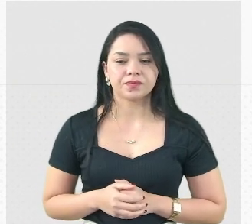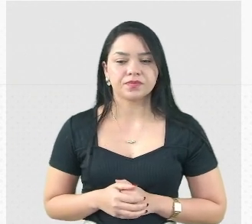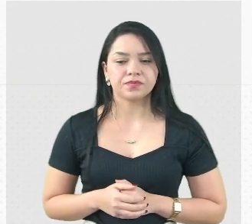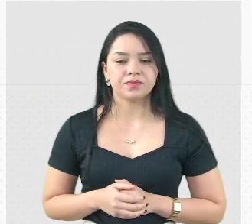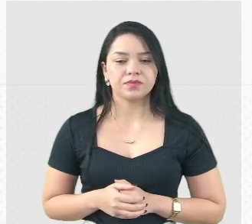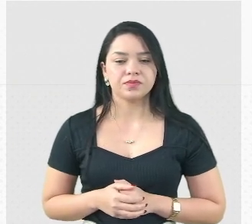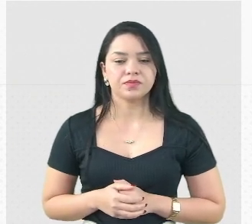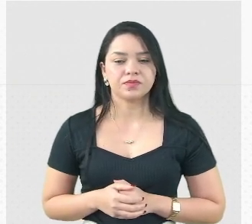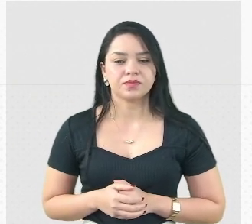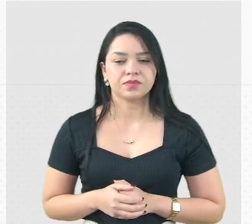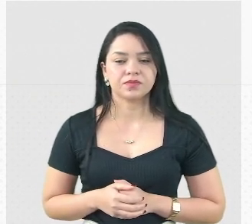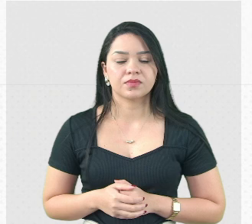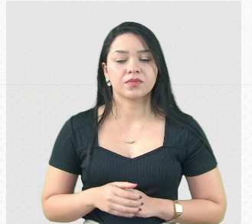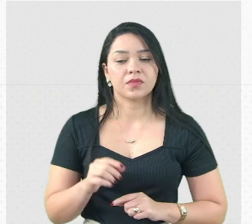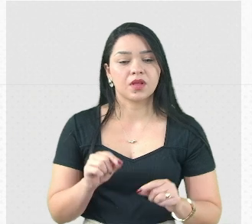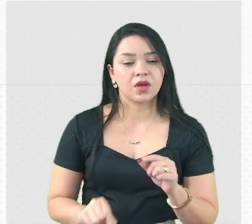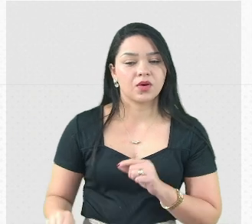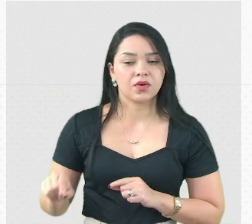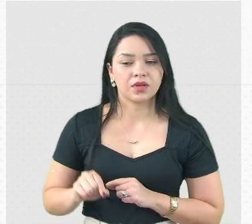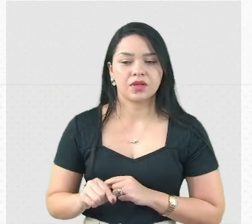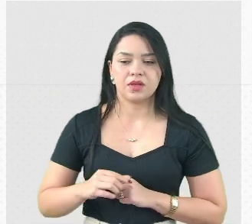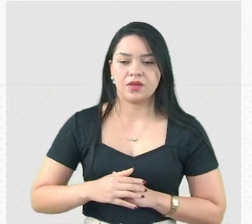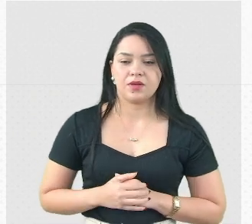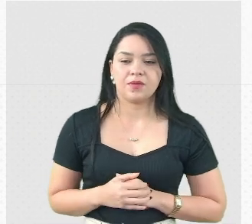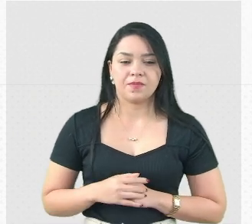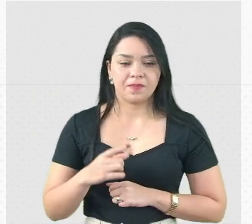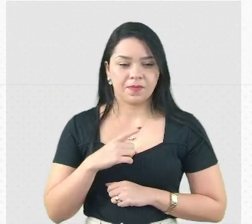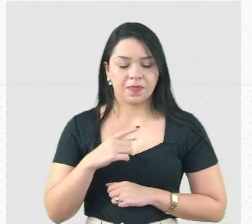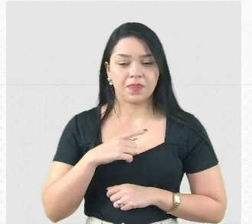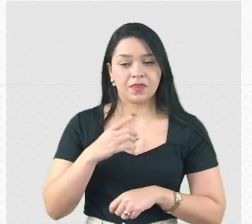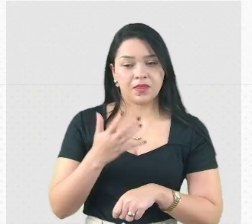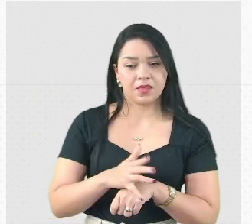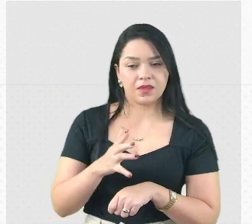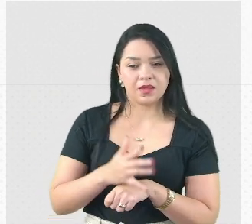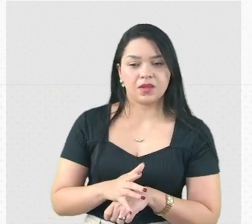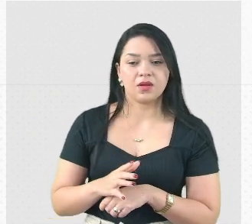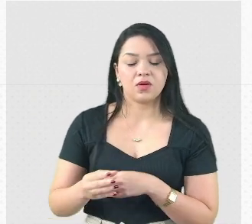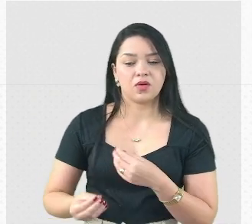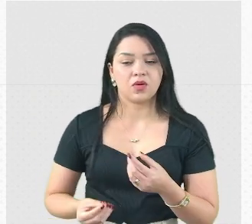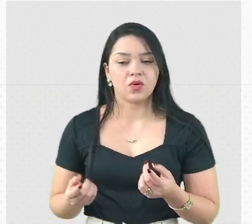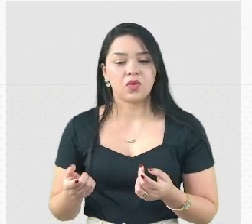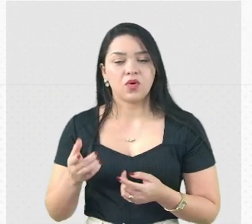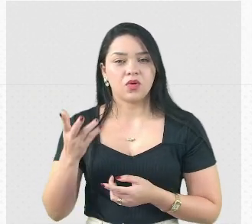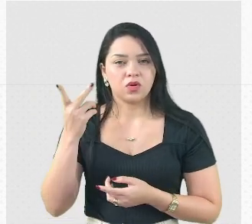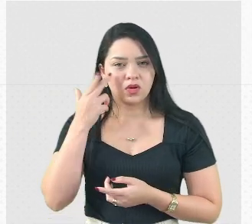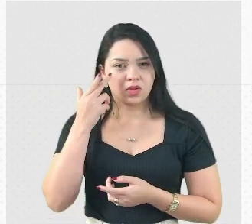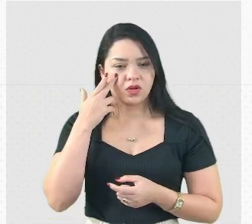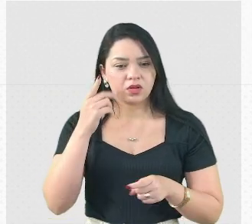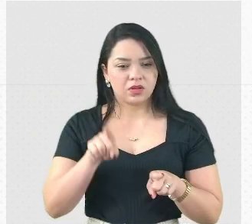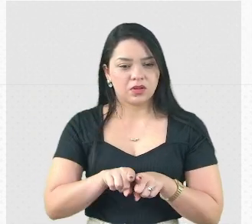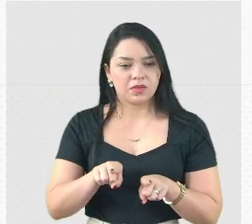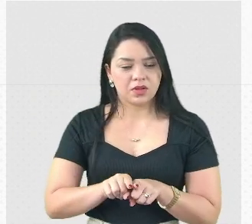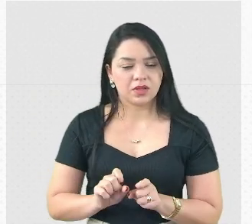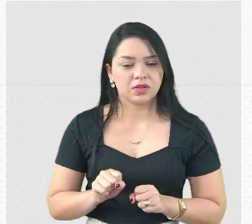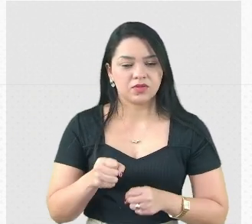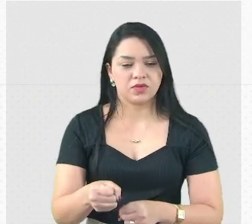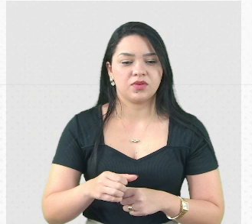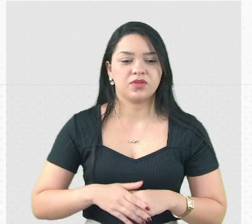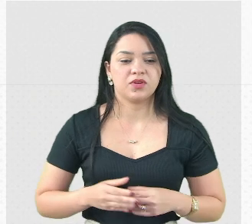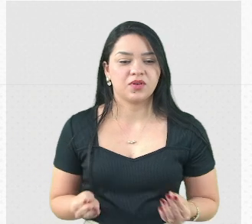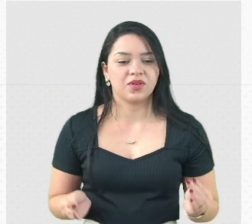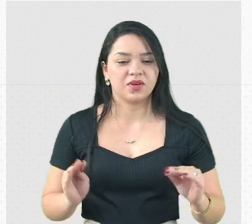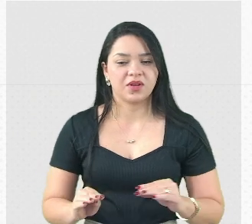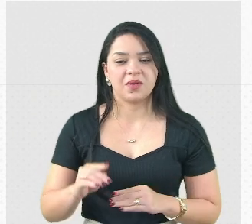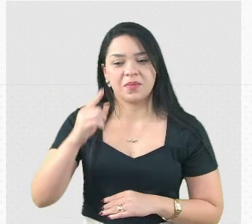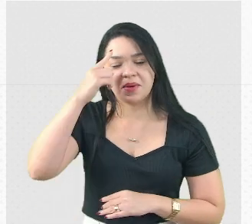A aptidão física é a capacidade de realizar atividades cotidianas com tranquilidade e menor esforço. Coloquei até